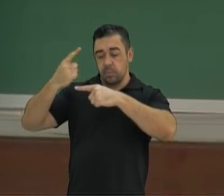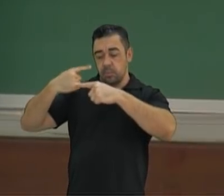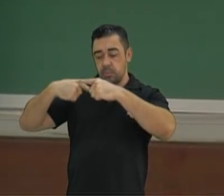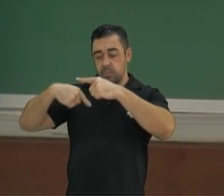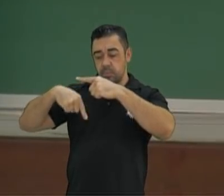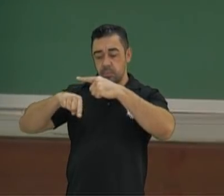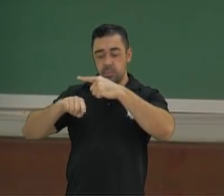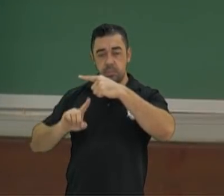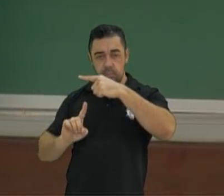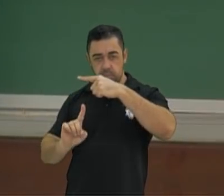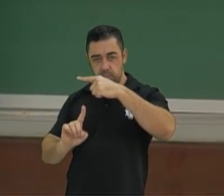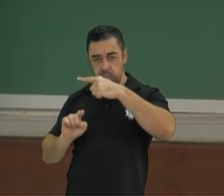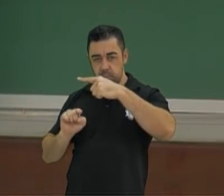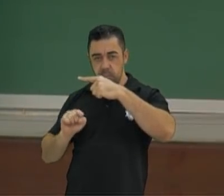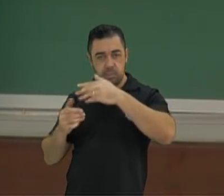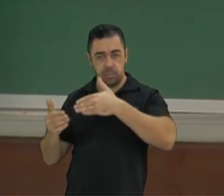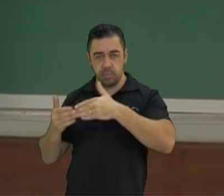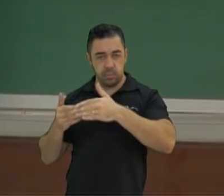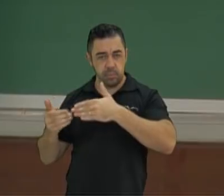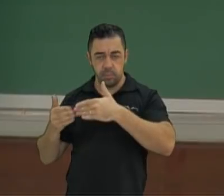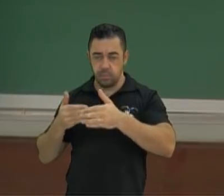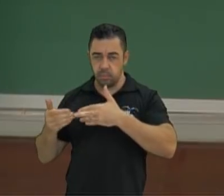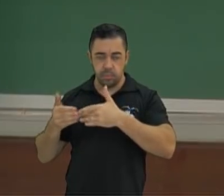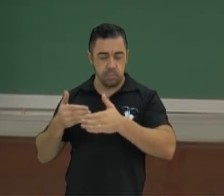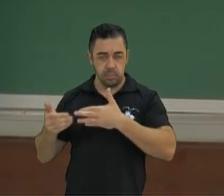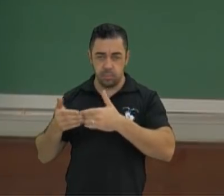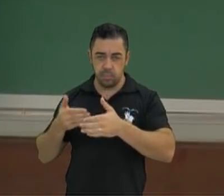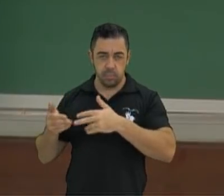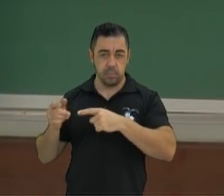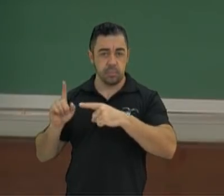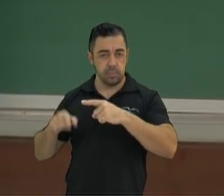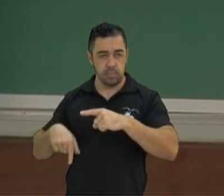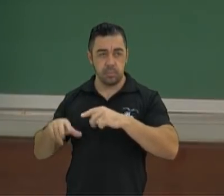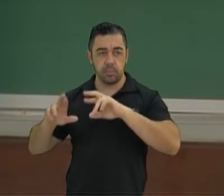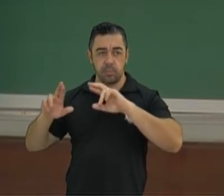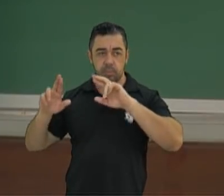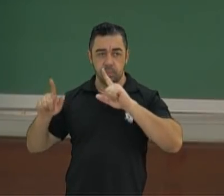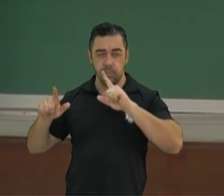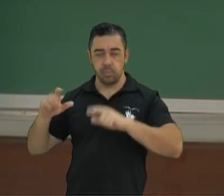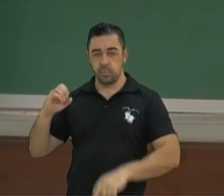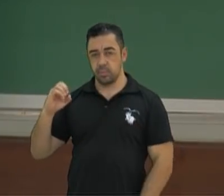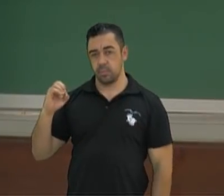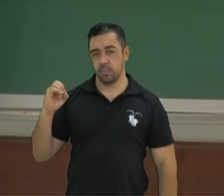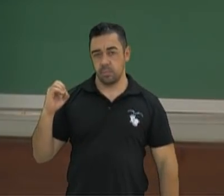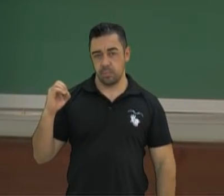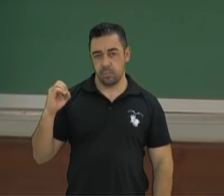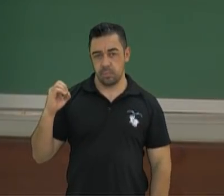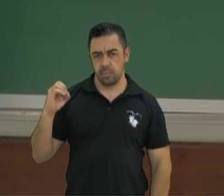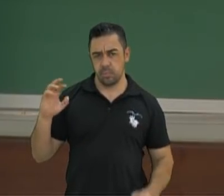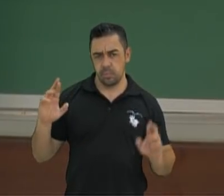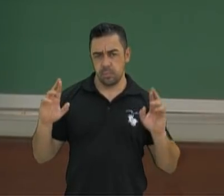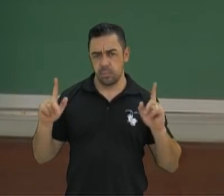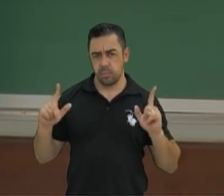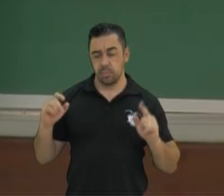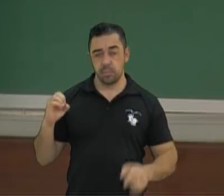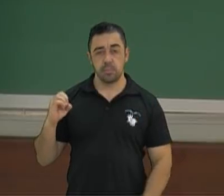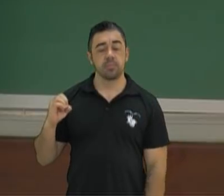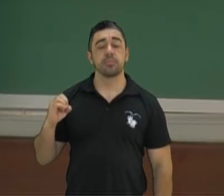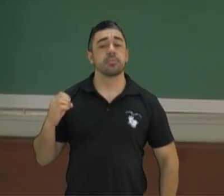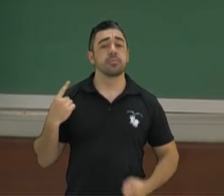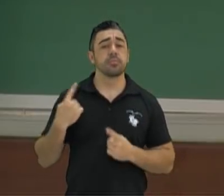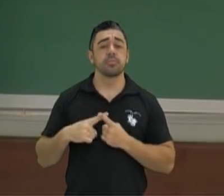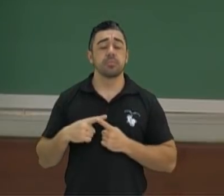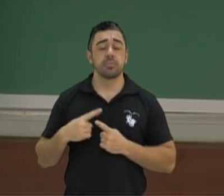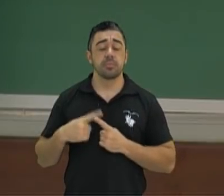denominador pode ser qualquer número, desde que seja um número diferente de zero. Por que que tem que ser diferente de